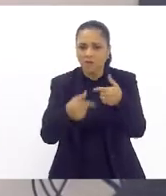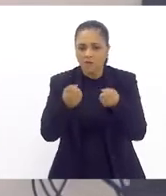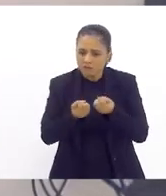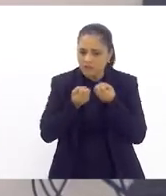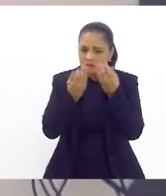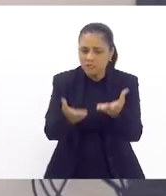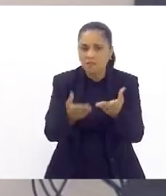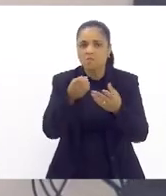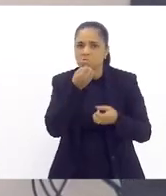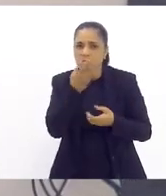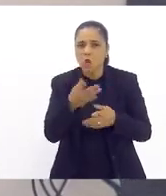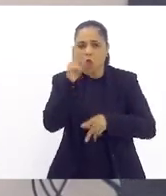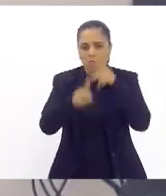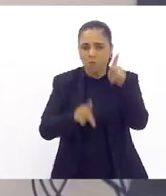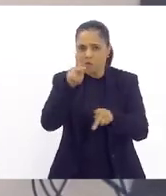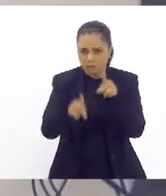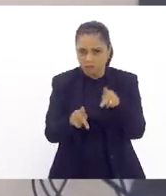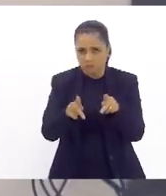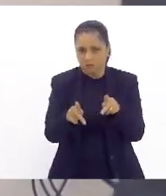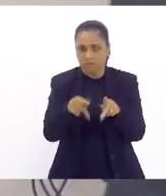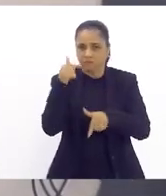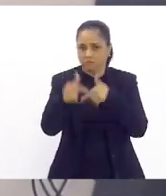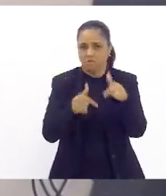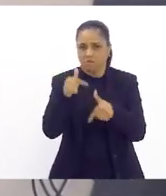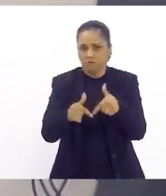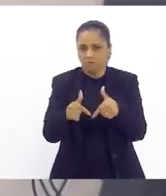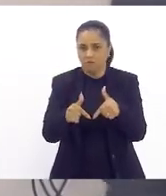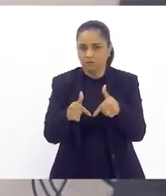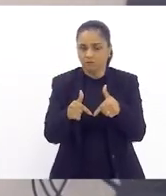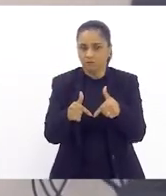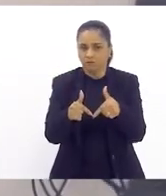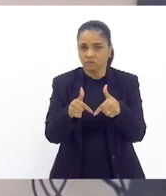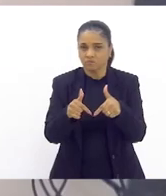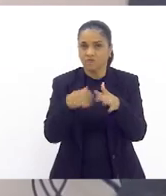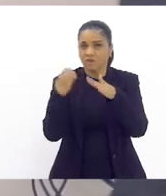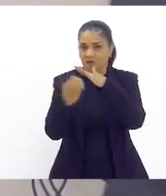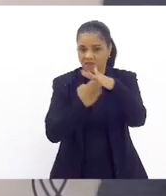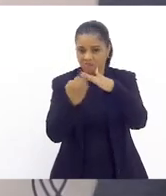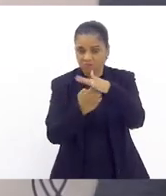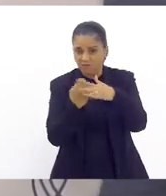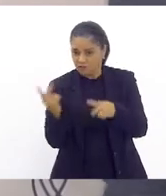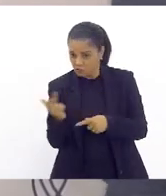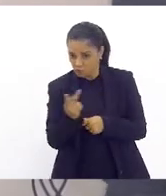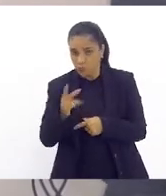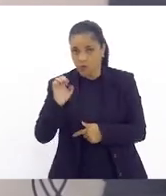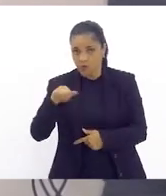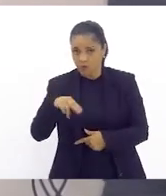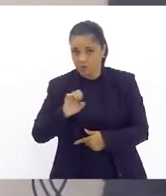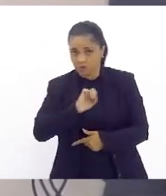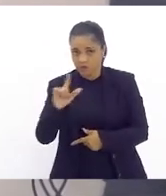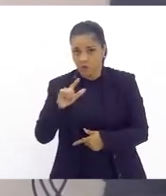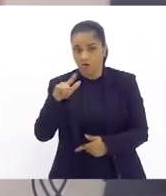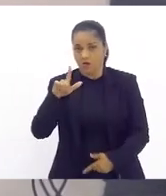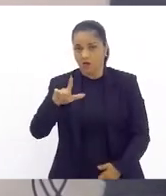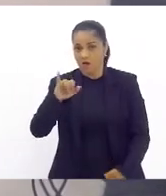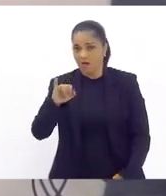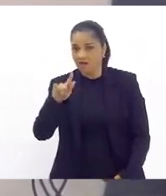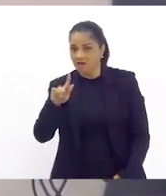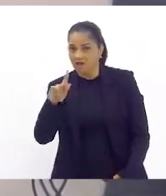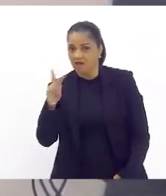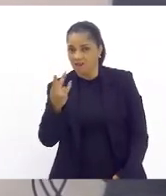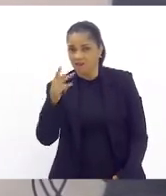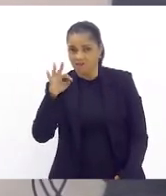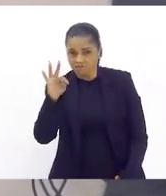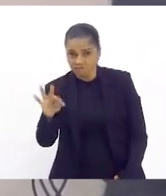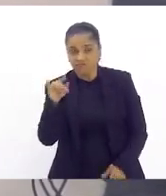as demandas da população as empresas é inel e a light tem um histórico também